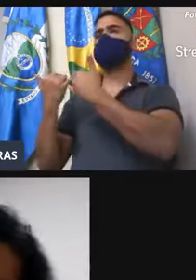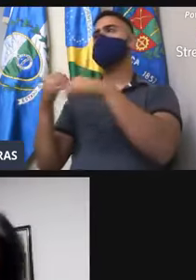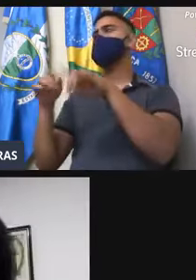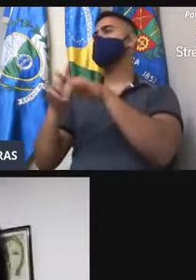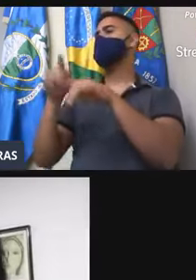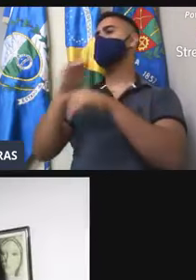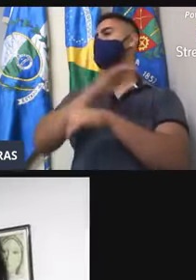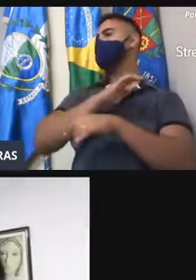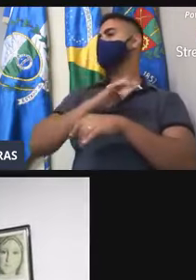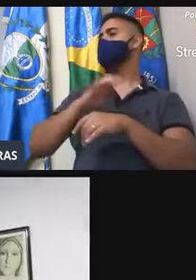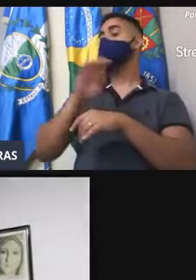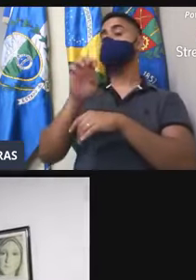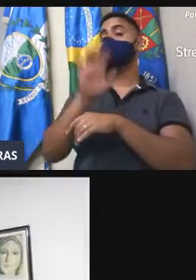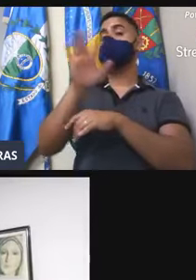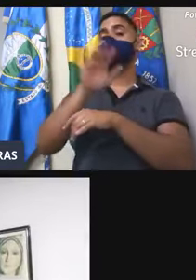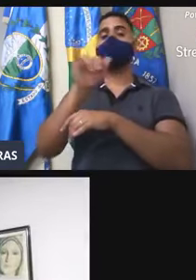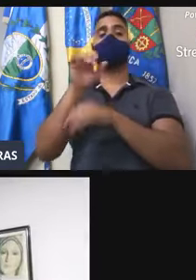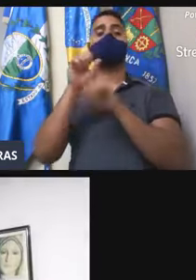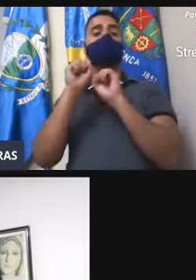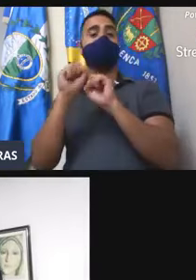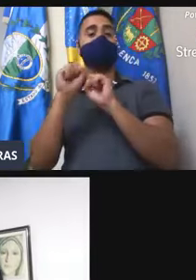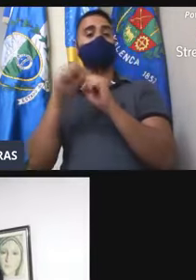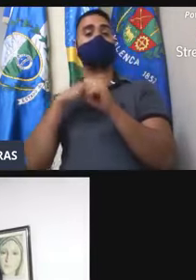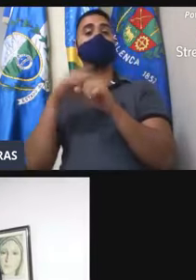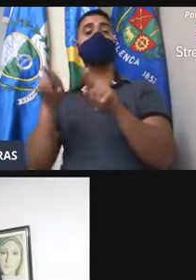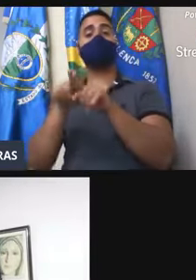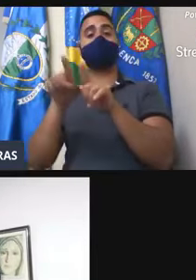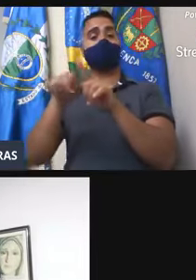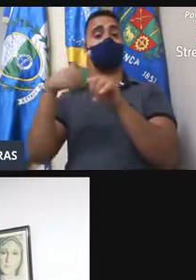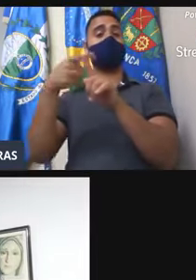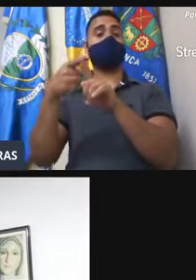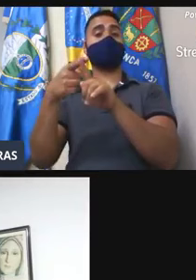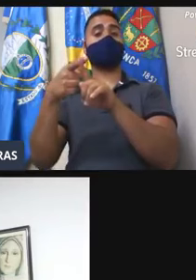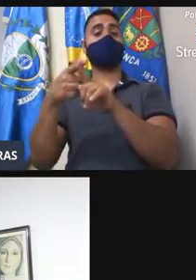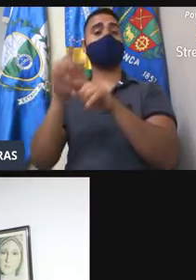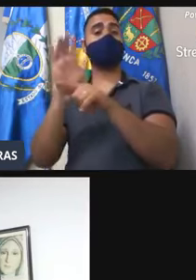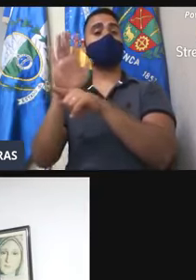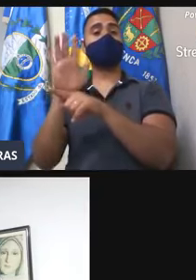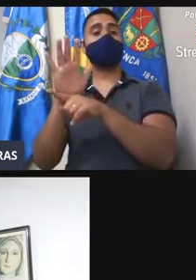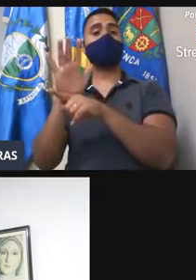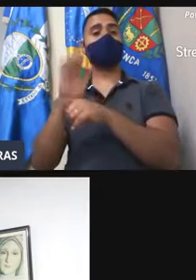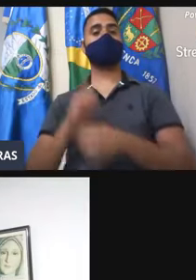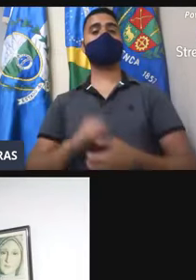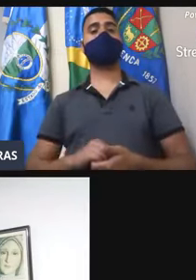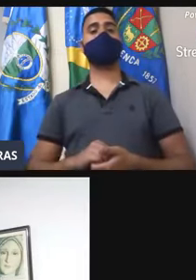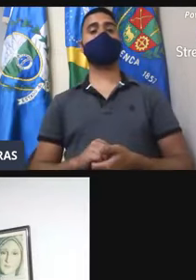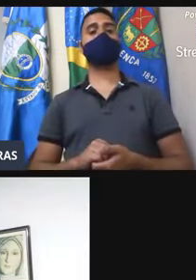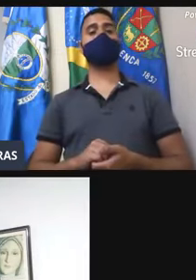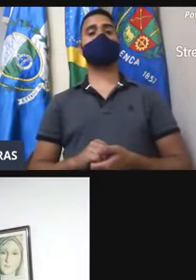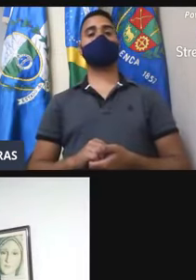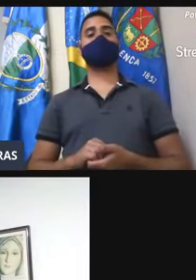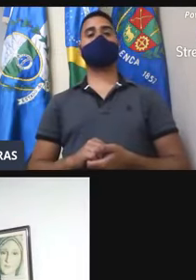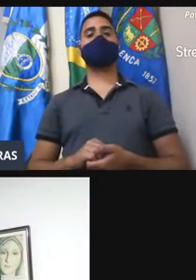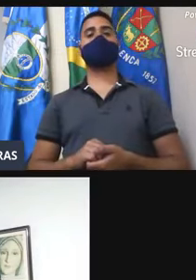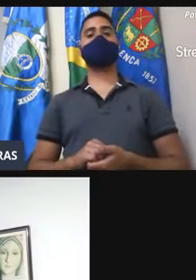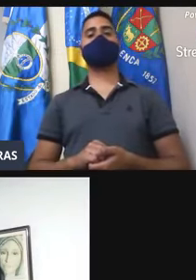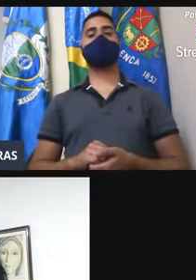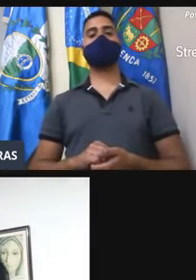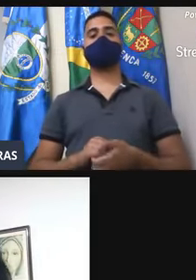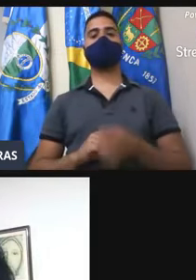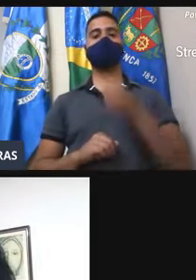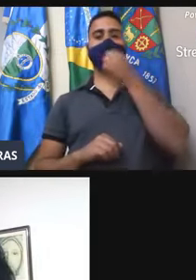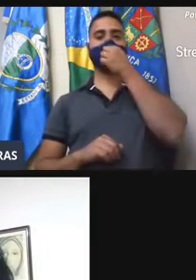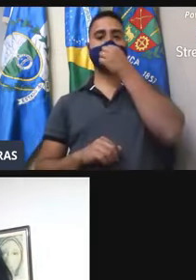Estado, se a gente poderia estar incluindo, né, nesse benefício eventual que a gente solicitou que vocês, né, viessem